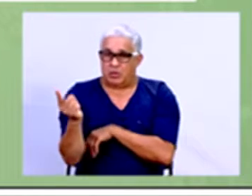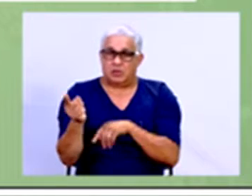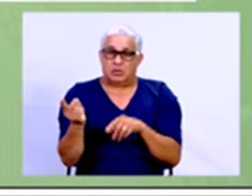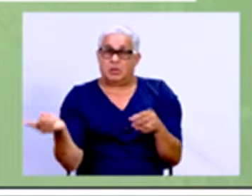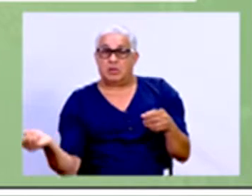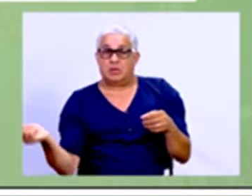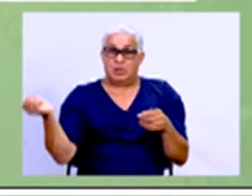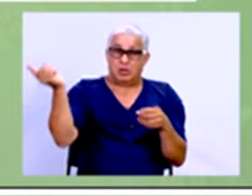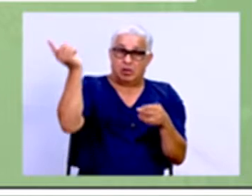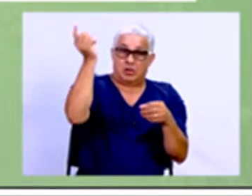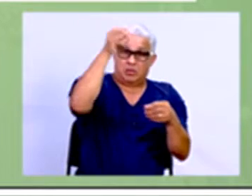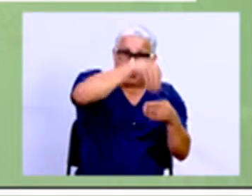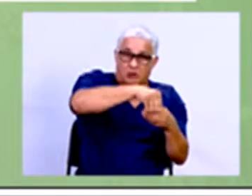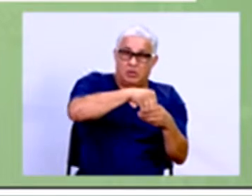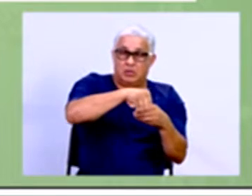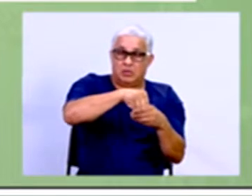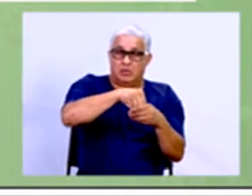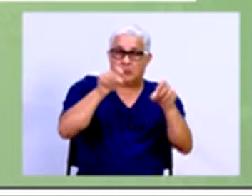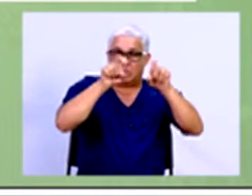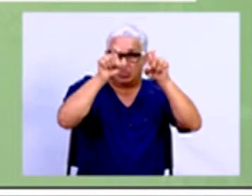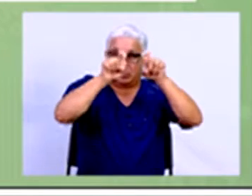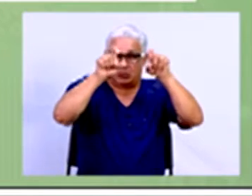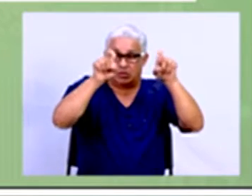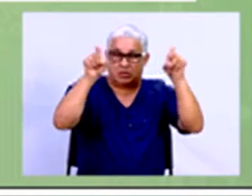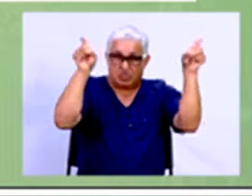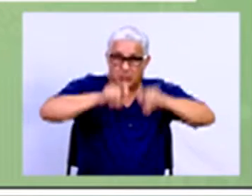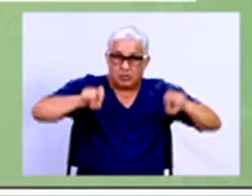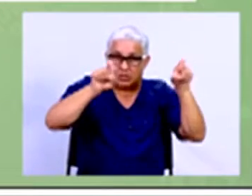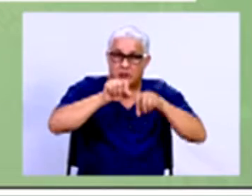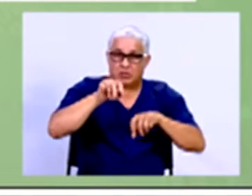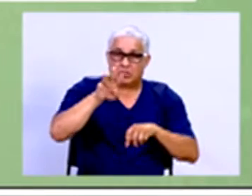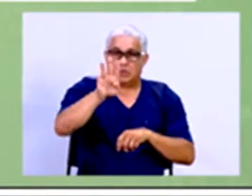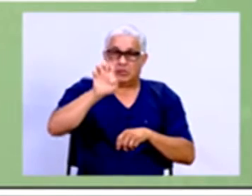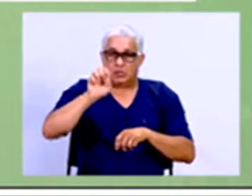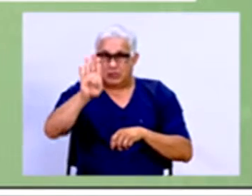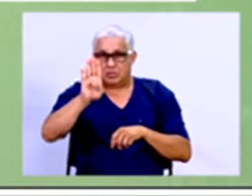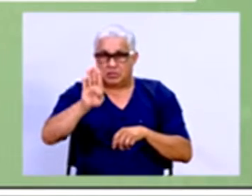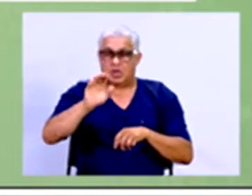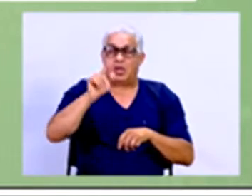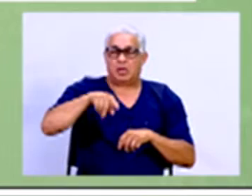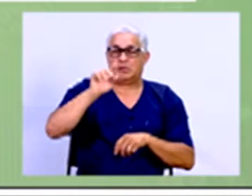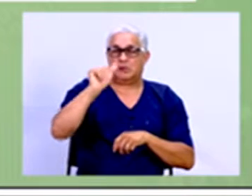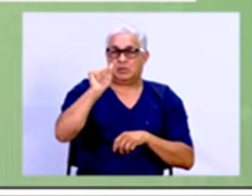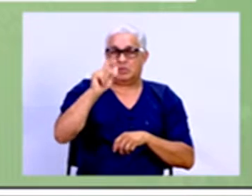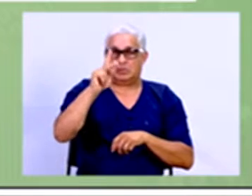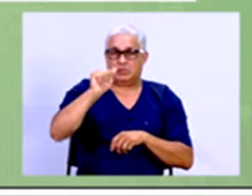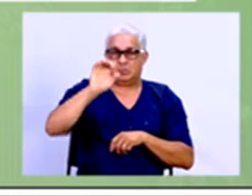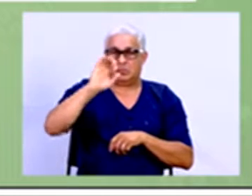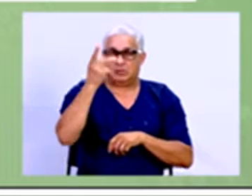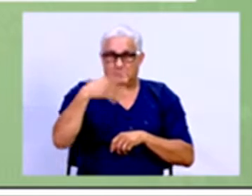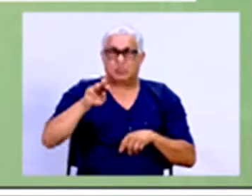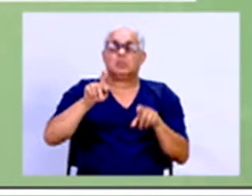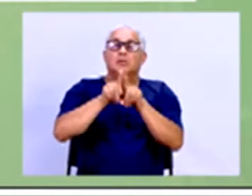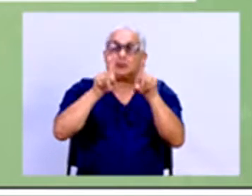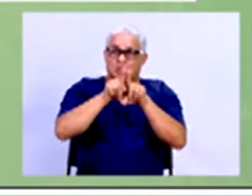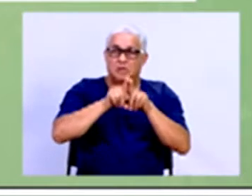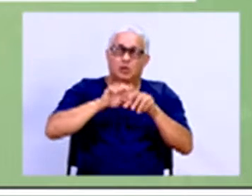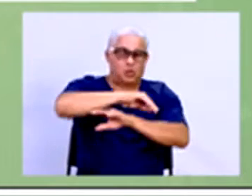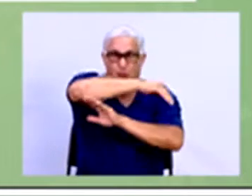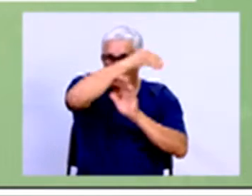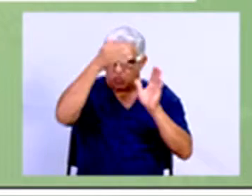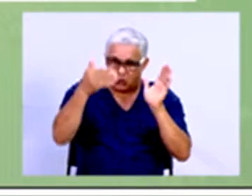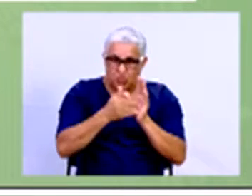servidor web, que a gente está trabalhando, o Apache, e transforma todas essas informações num HTML, que